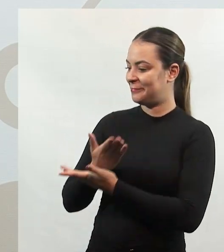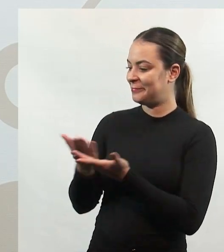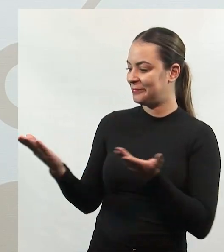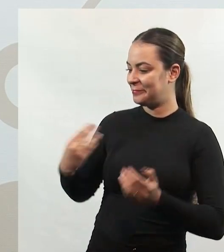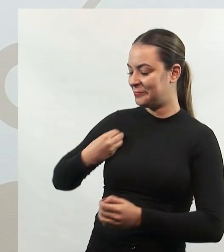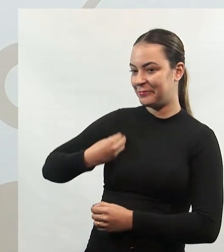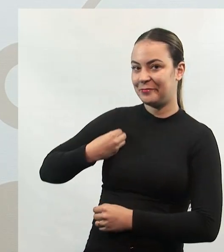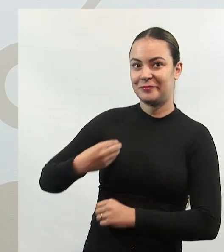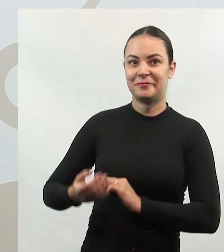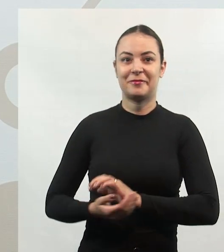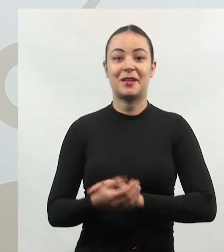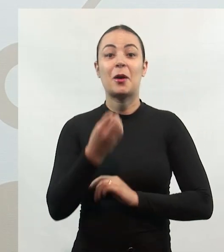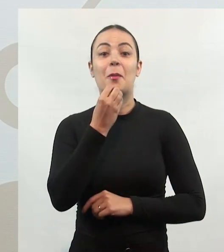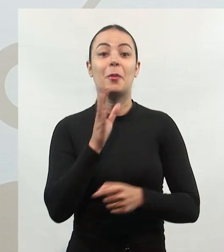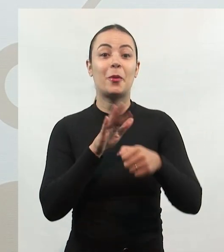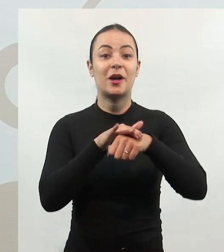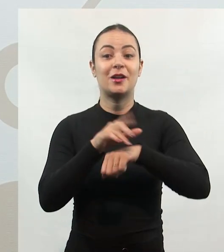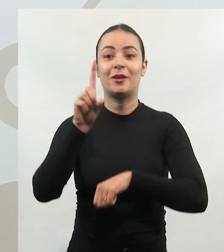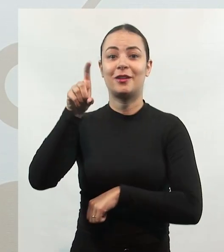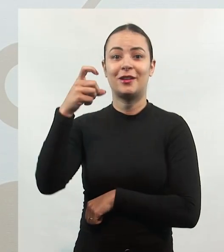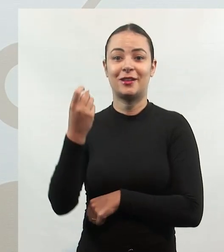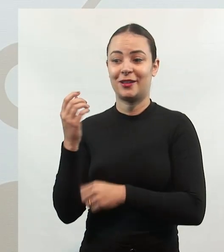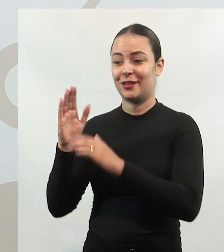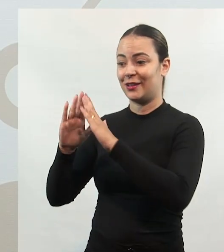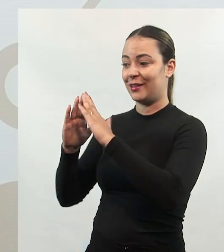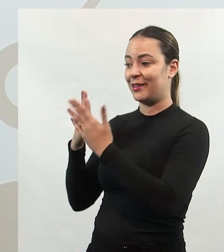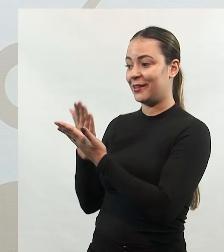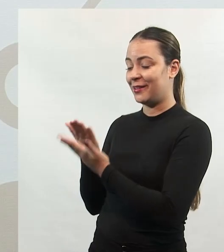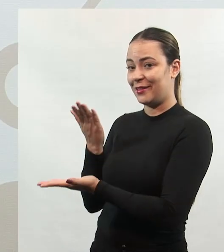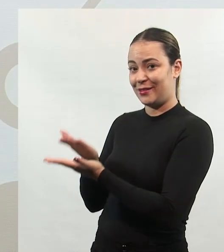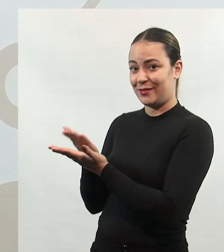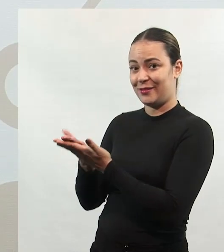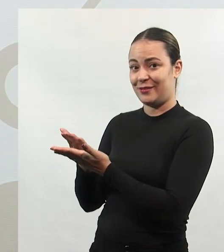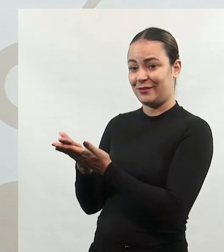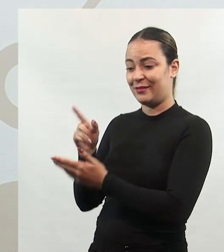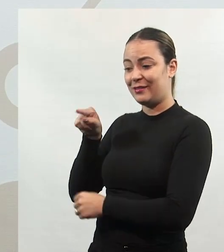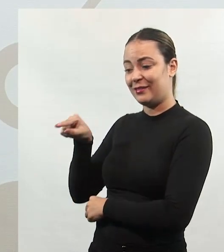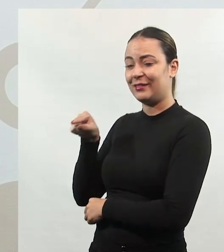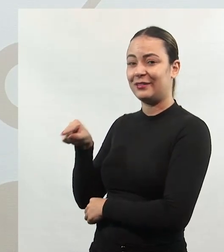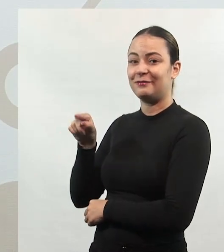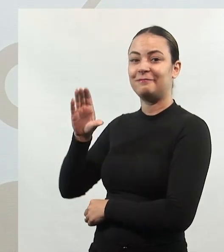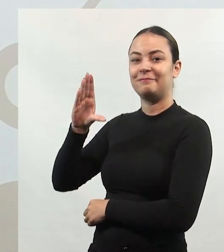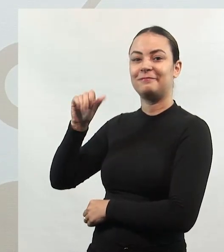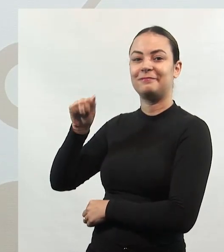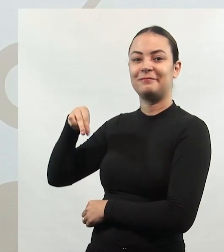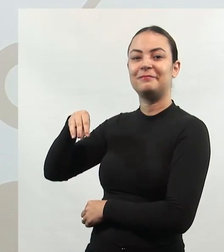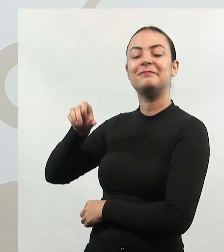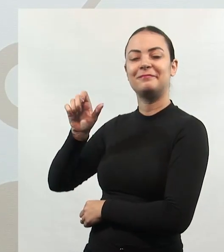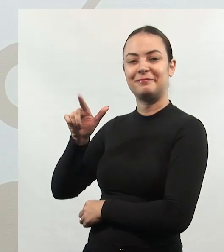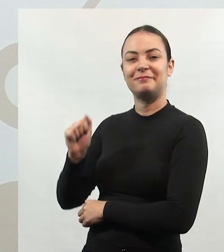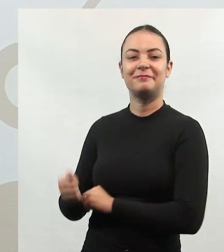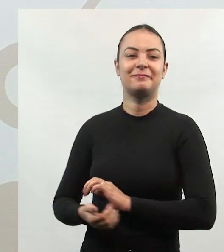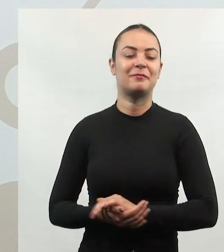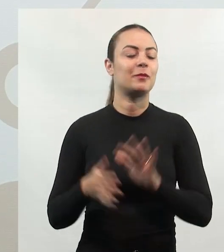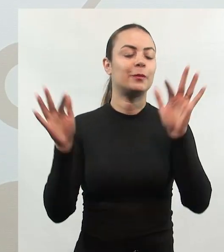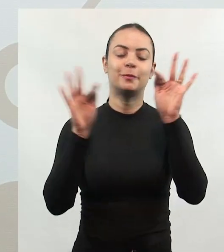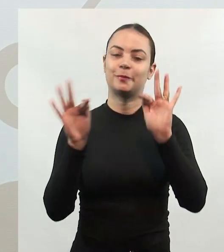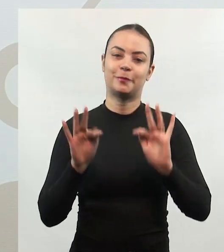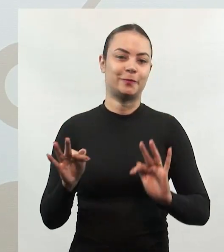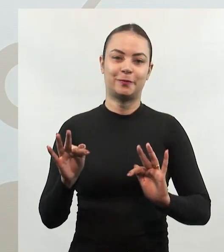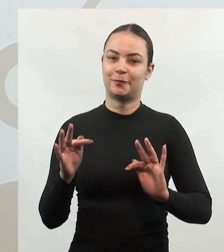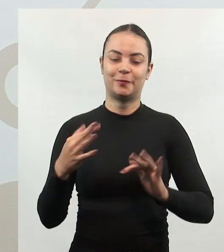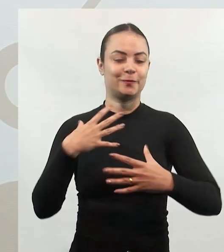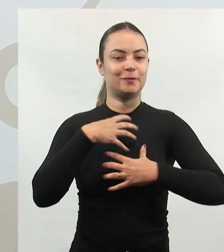Os ex-carmelitos também. Estou muito feliz de estar aqui hoje, cercada por colegas, né? Todas ex-alunas do